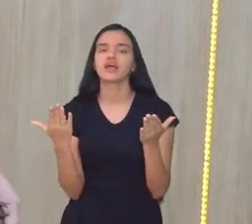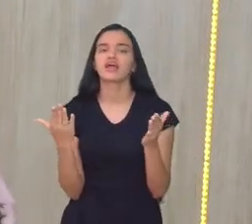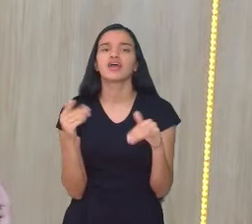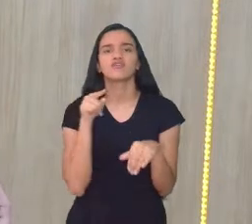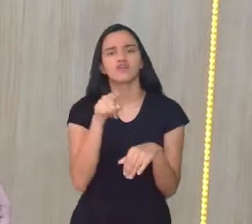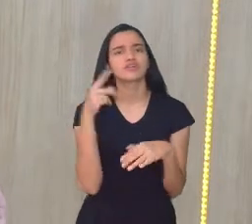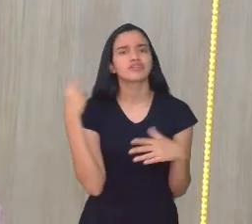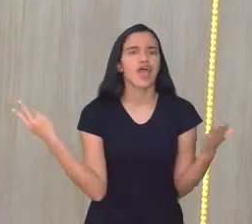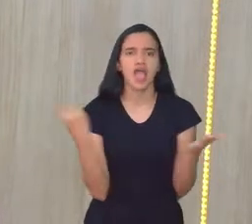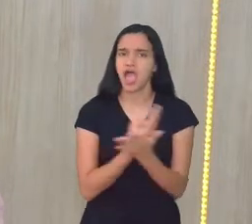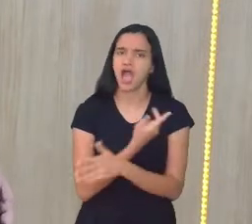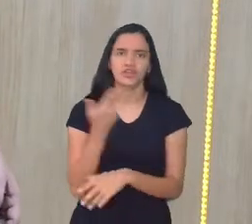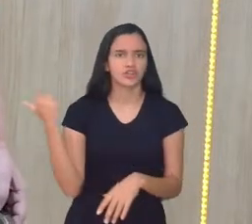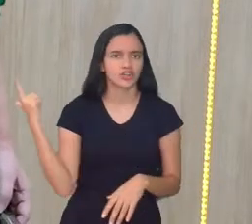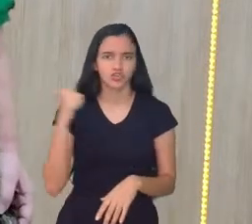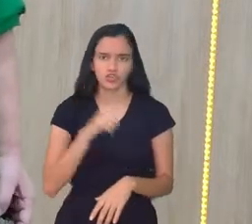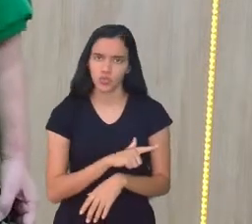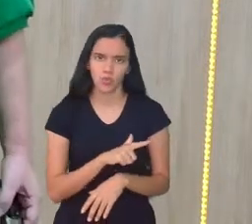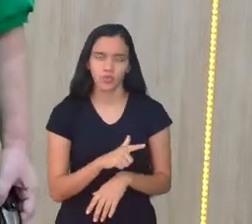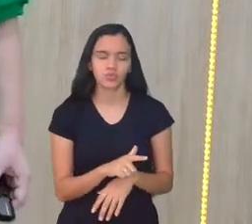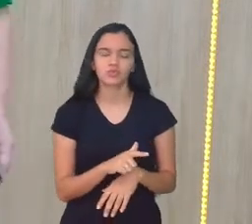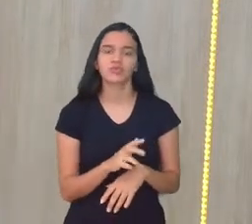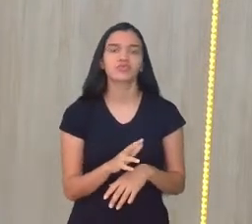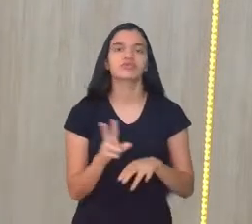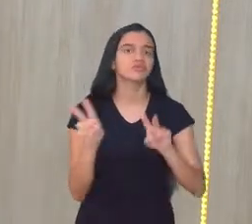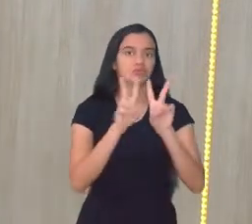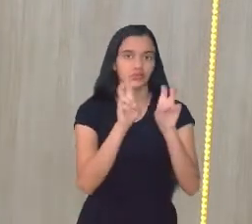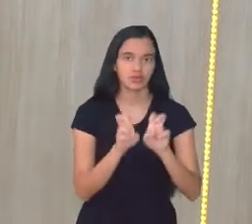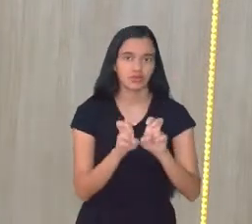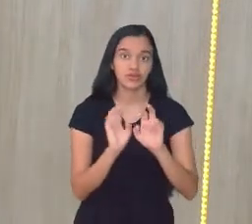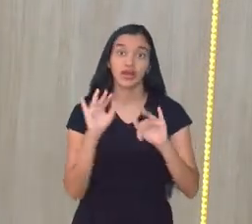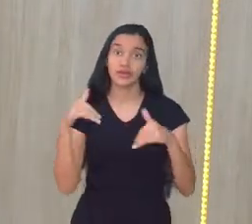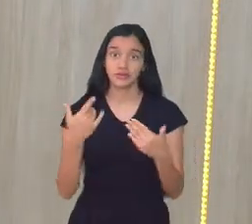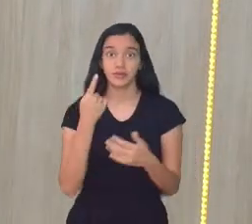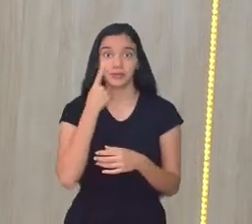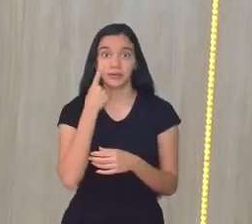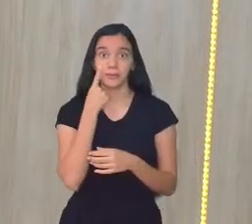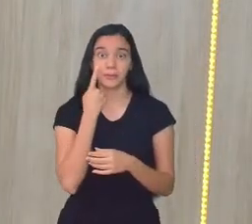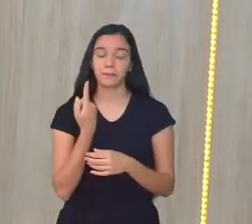raríssimo você errar de novo naquele mesmo assunto, tá? Então,